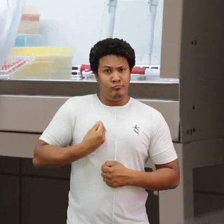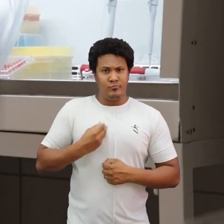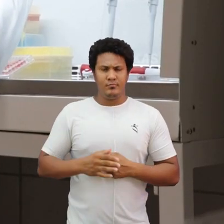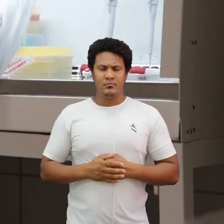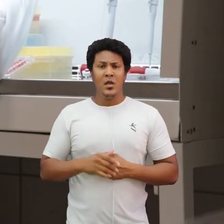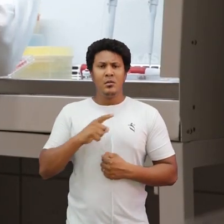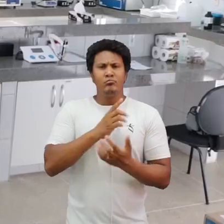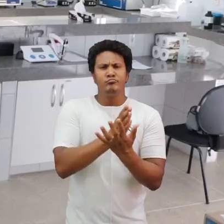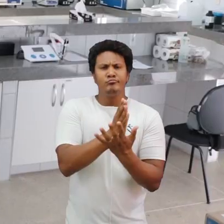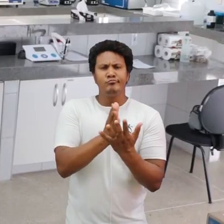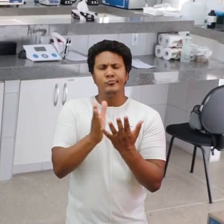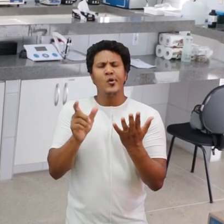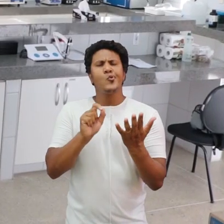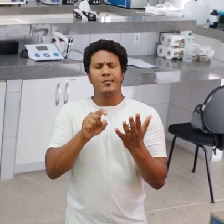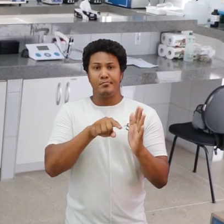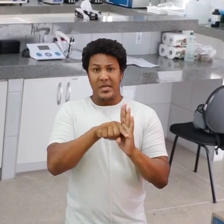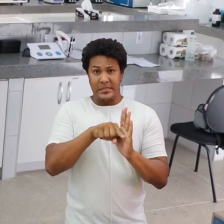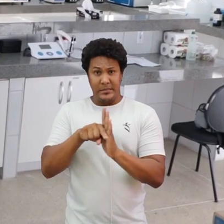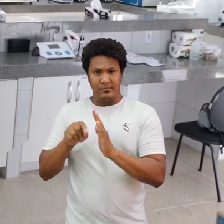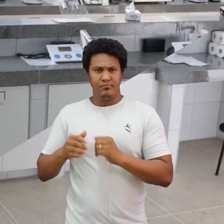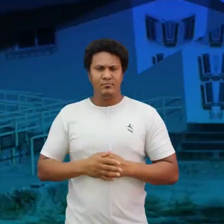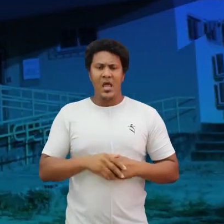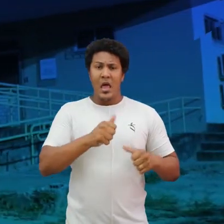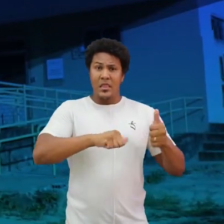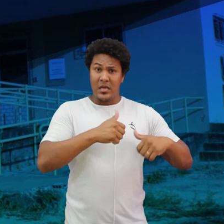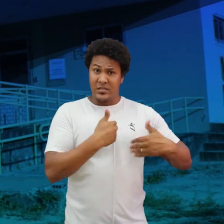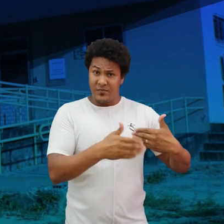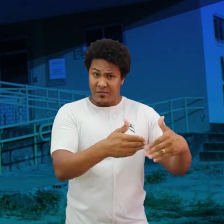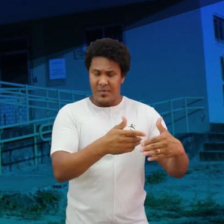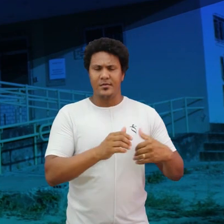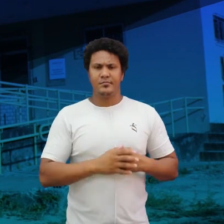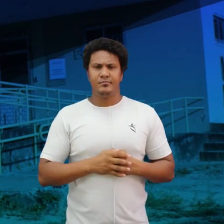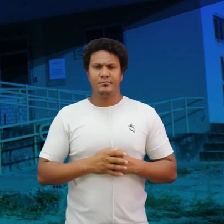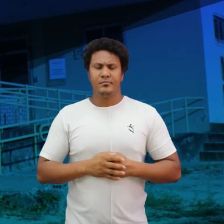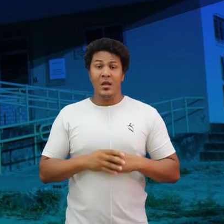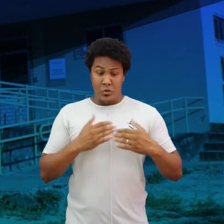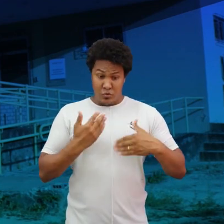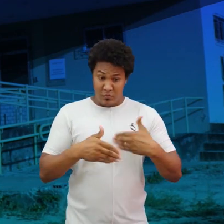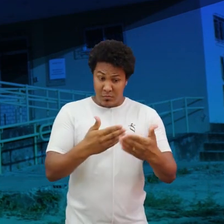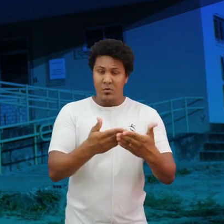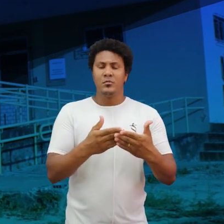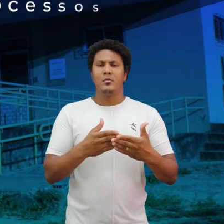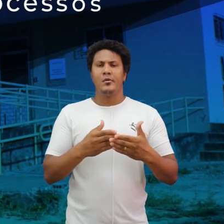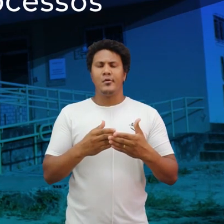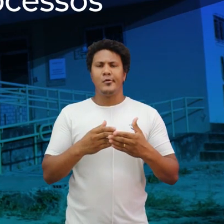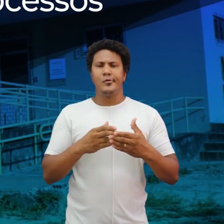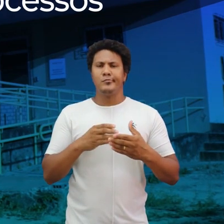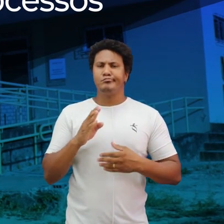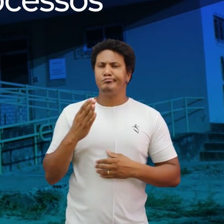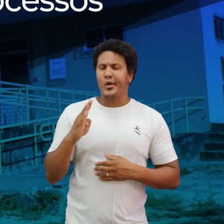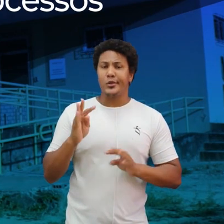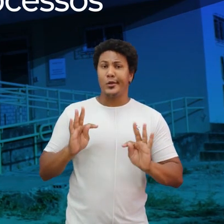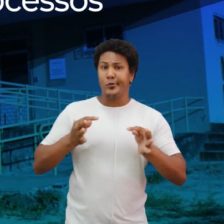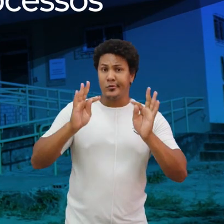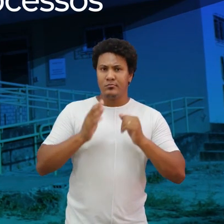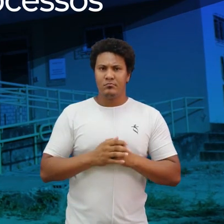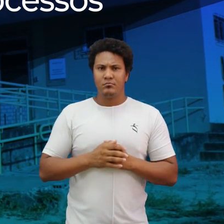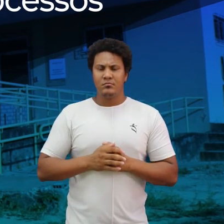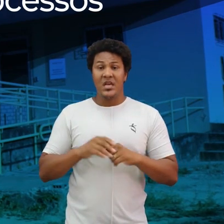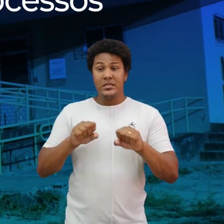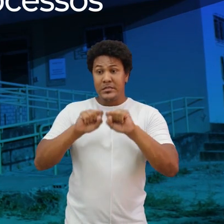podem optar entre as seguintes linhas de pesquisa: análise e desenvolvimento de processos, desenvolvimento de